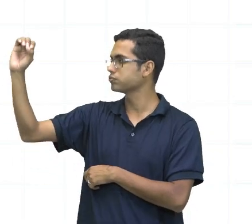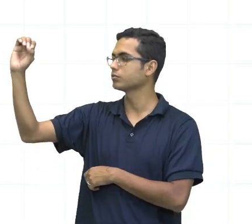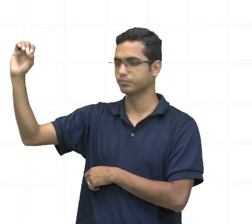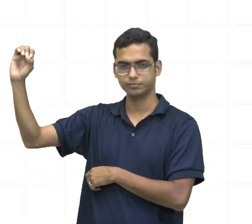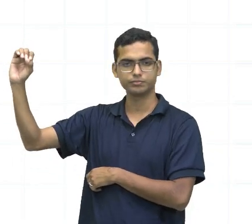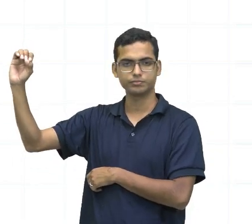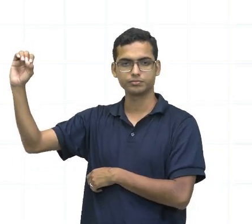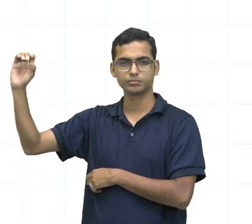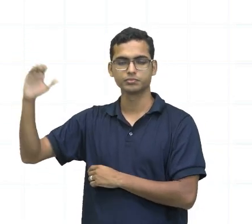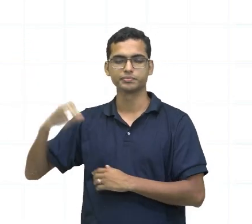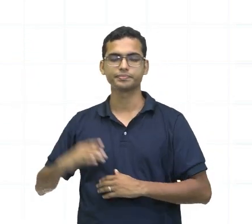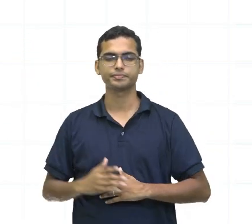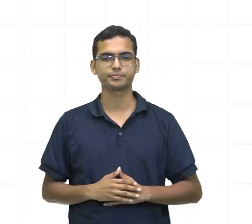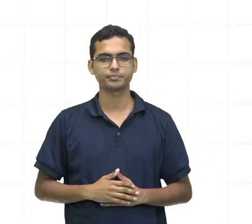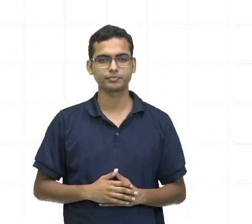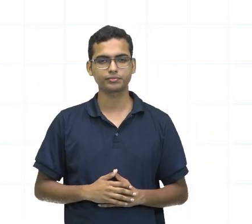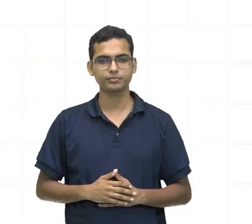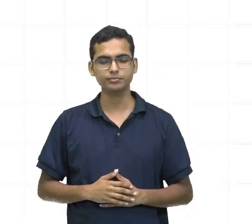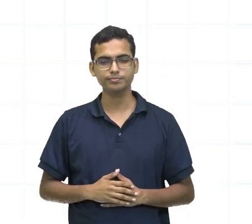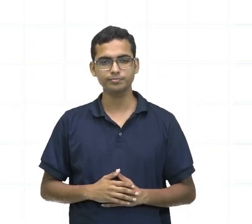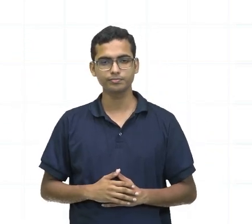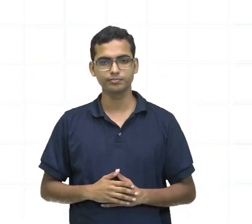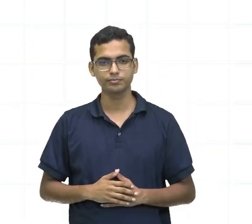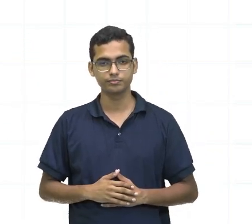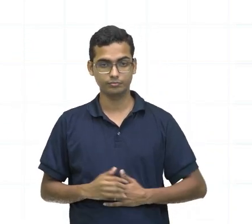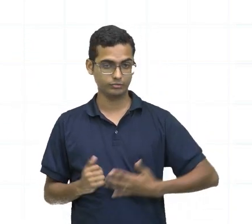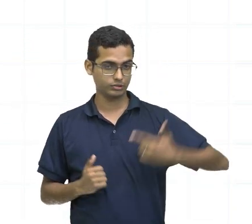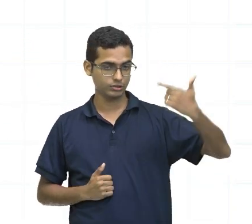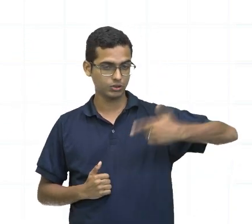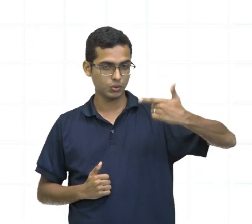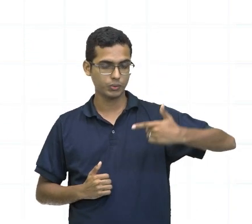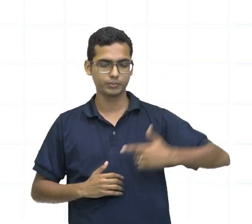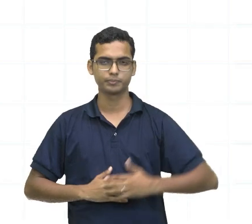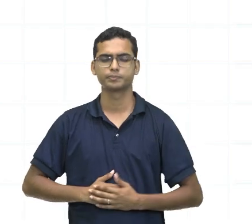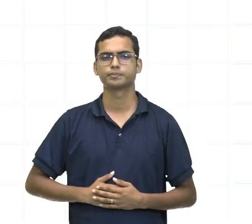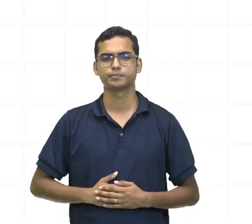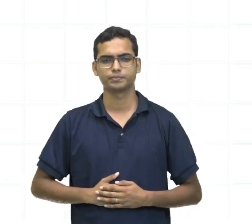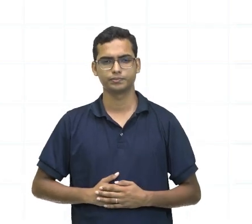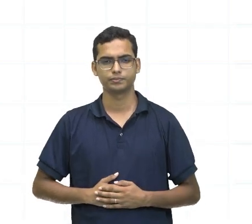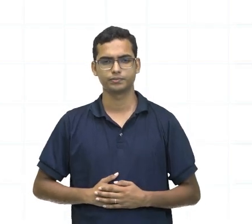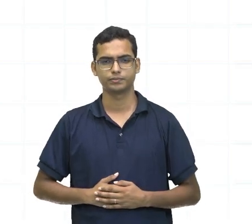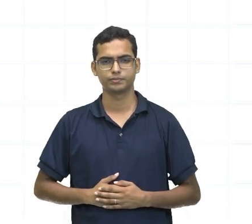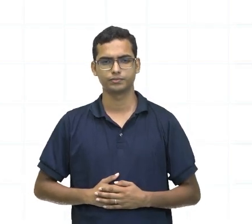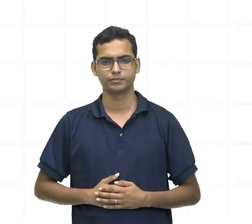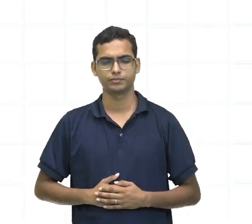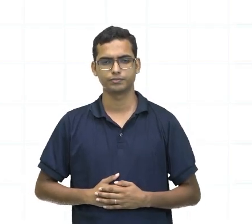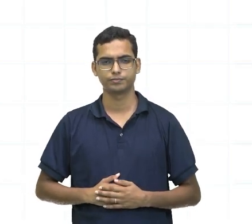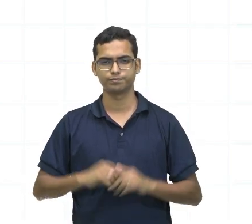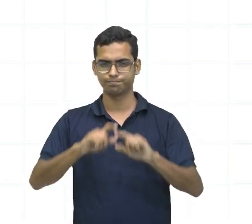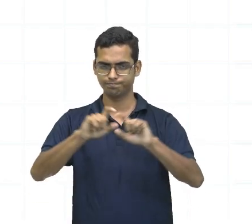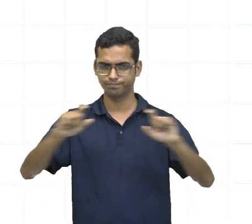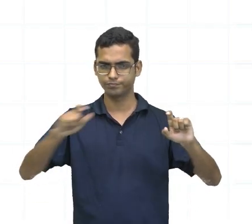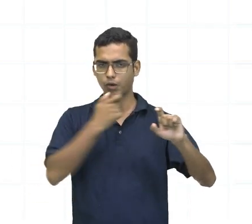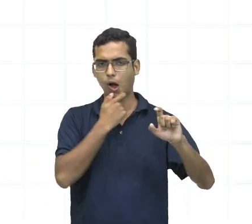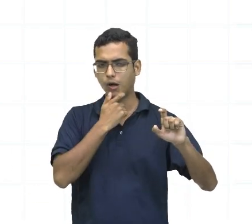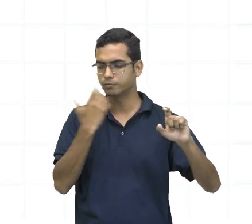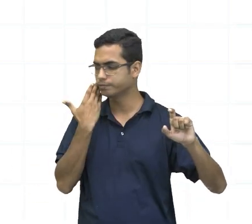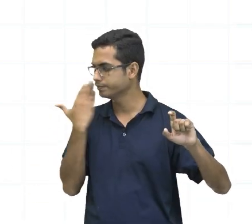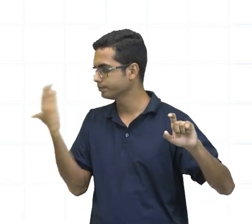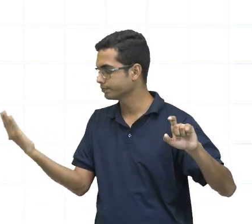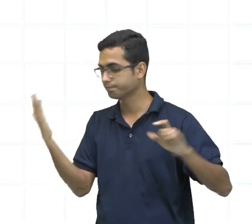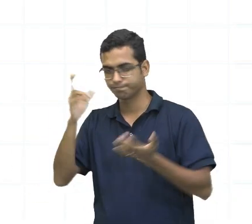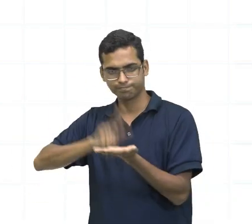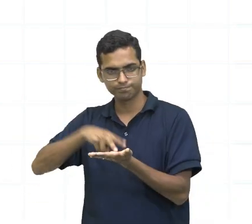ponto. Point your left arm toward the side where the sun sets. Agora, aponte seu